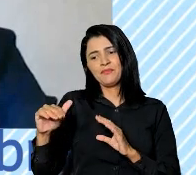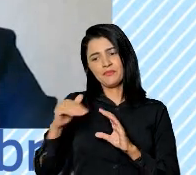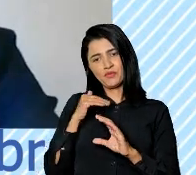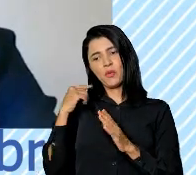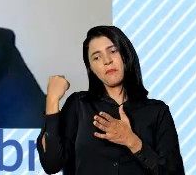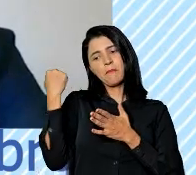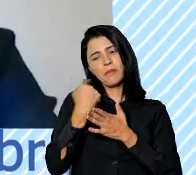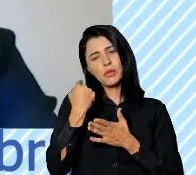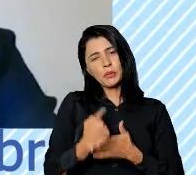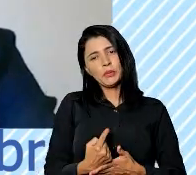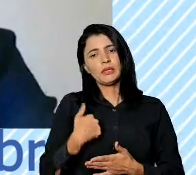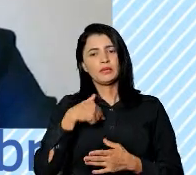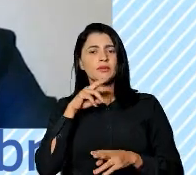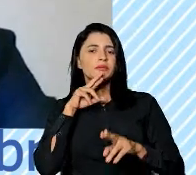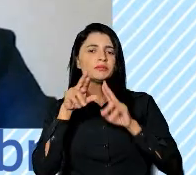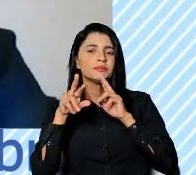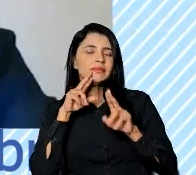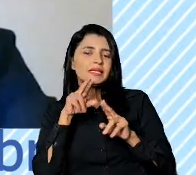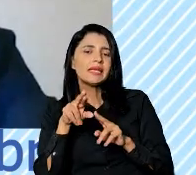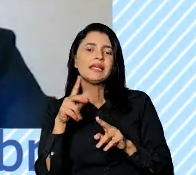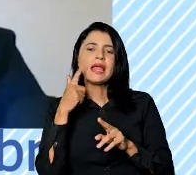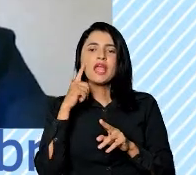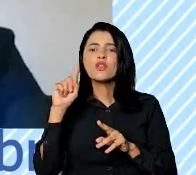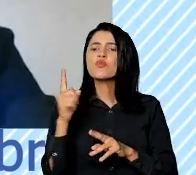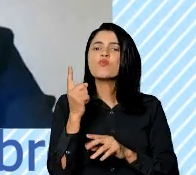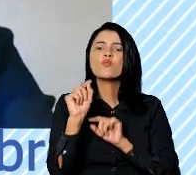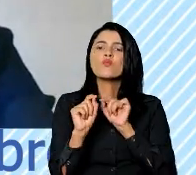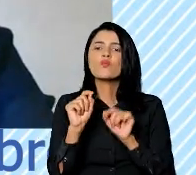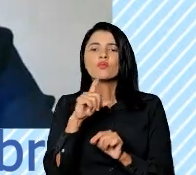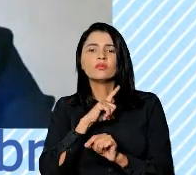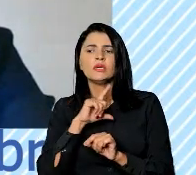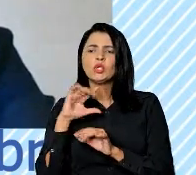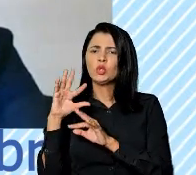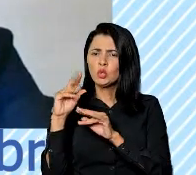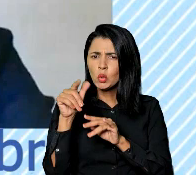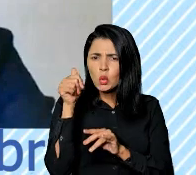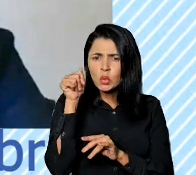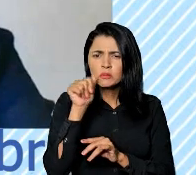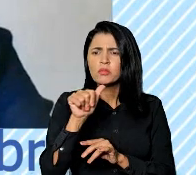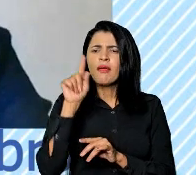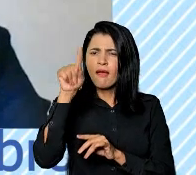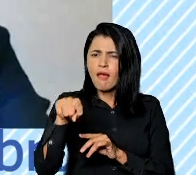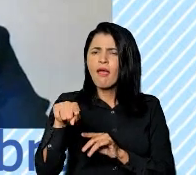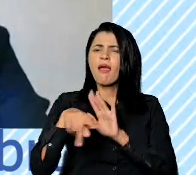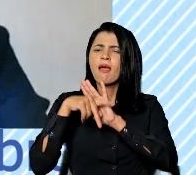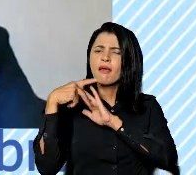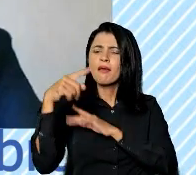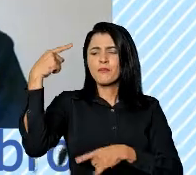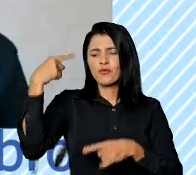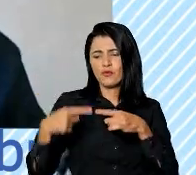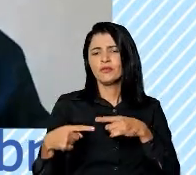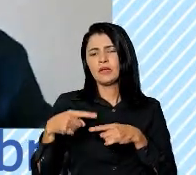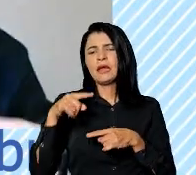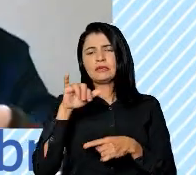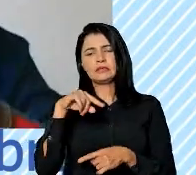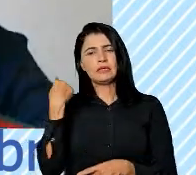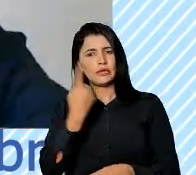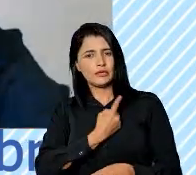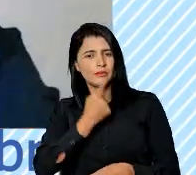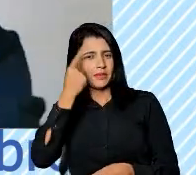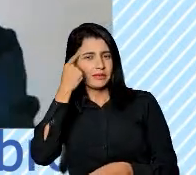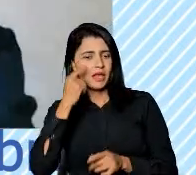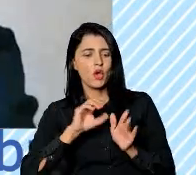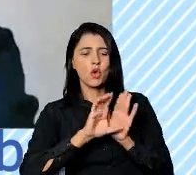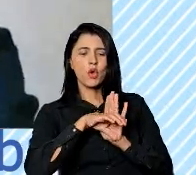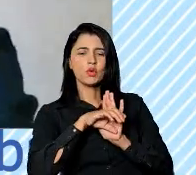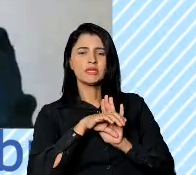perguntas para que eu respondesse, e entre uma delas tinha se todas as mulheres são políticas. Se nós pensarmos no conceito mulher,